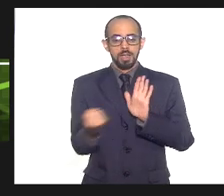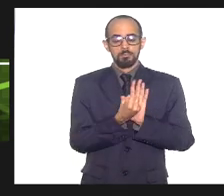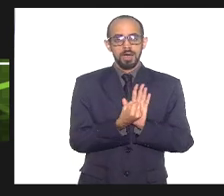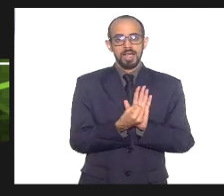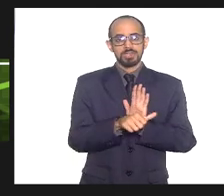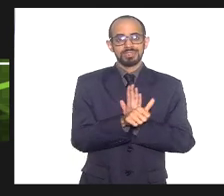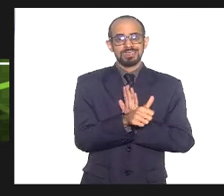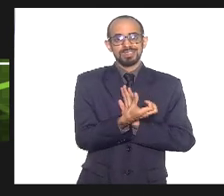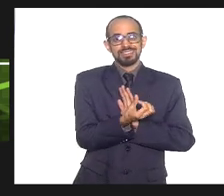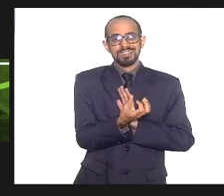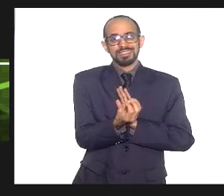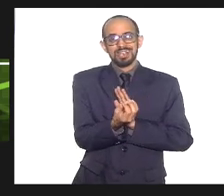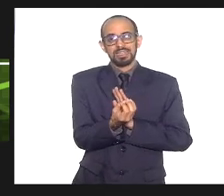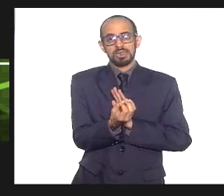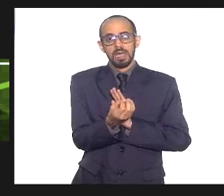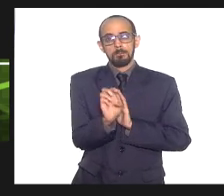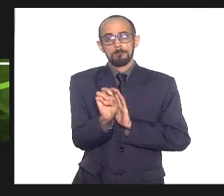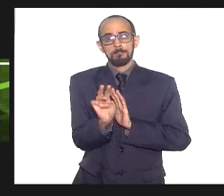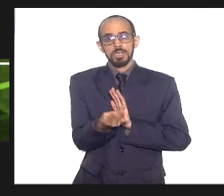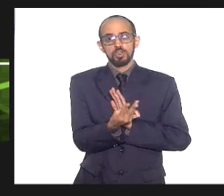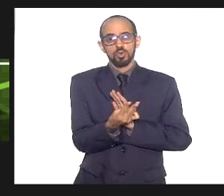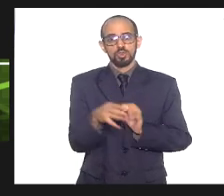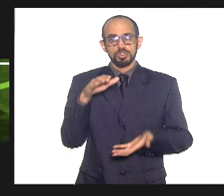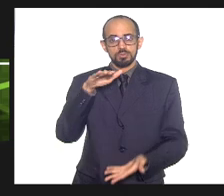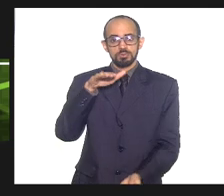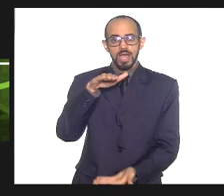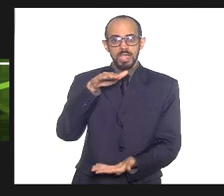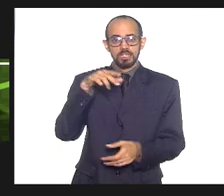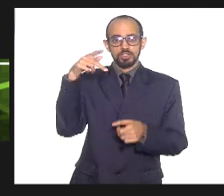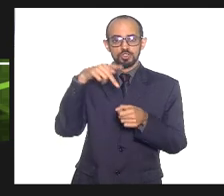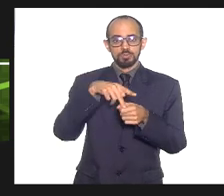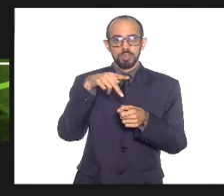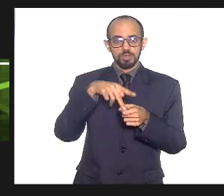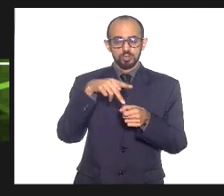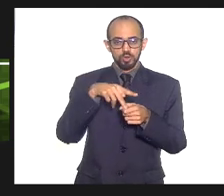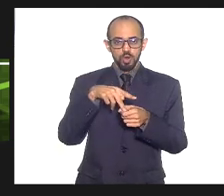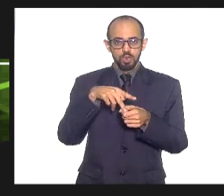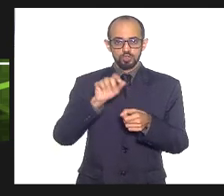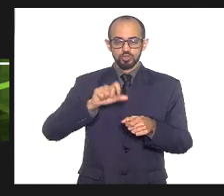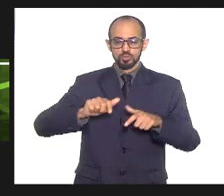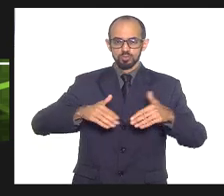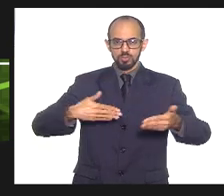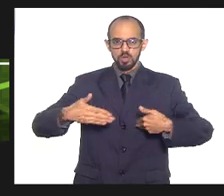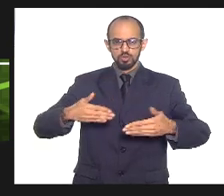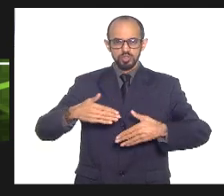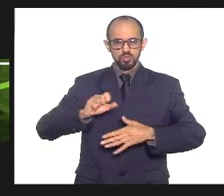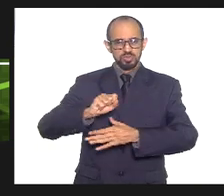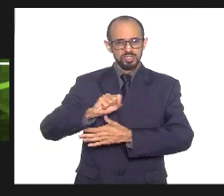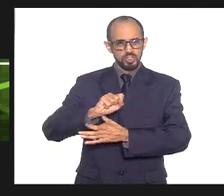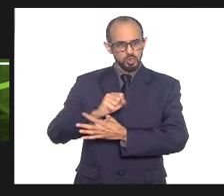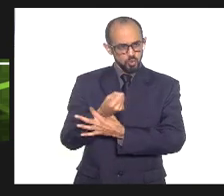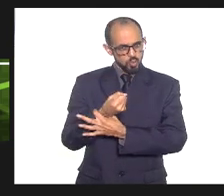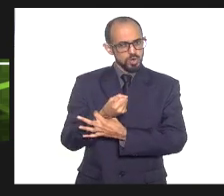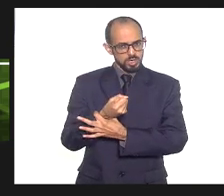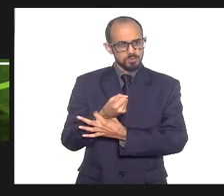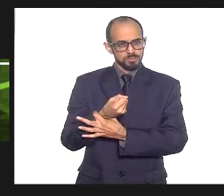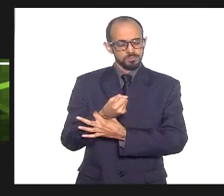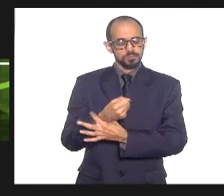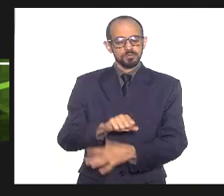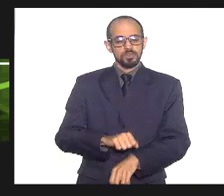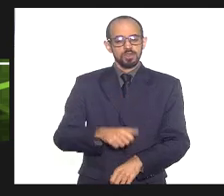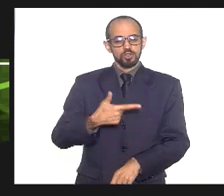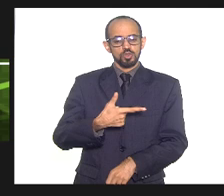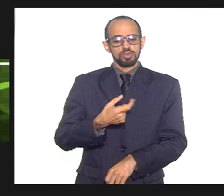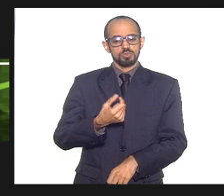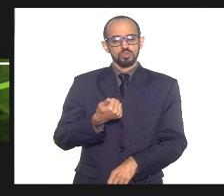ano, 160 milhões de barris produzidos de forma segura no campo de Peregrino. Em 2018,